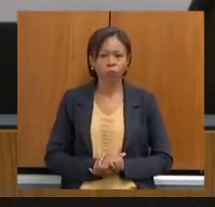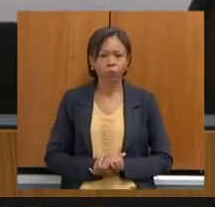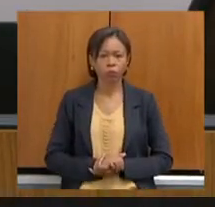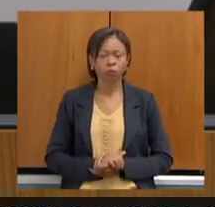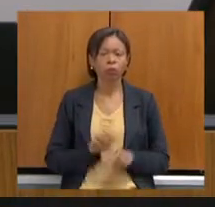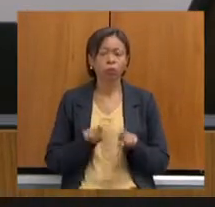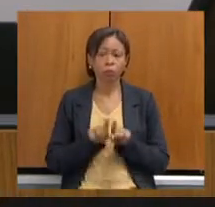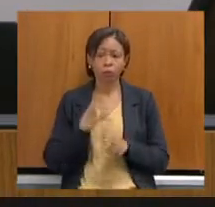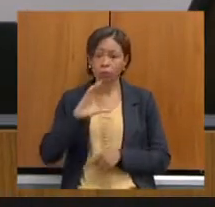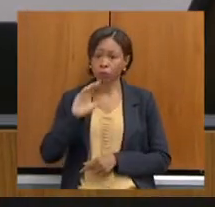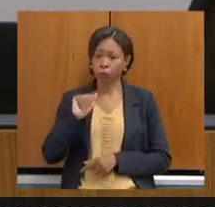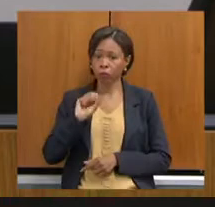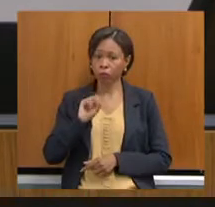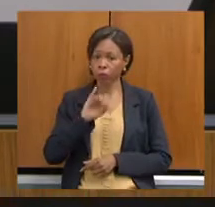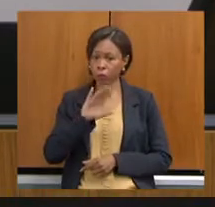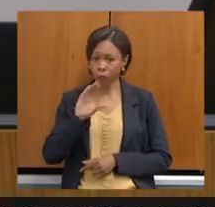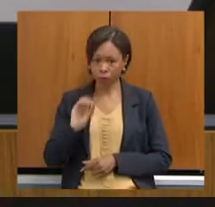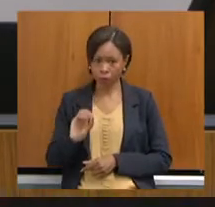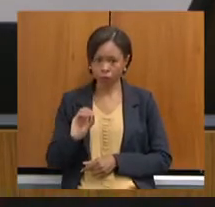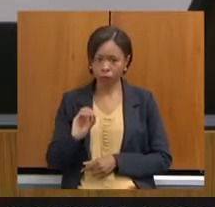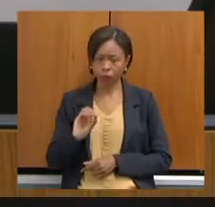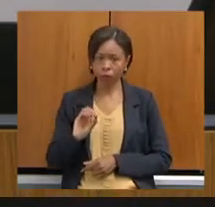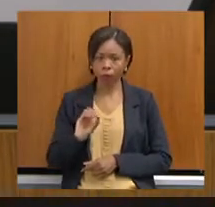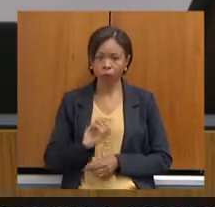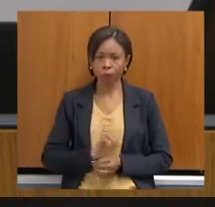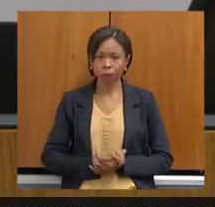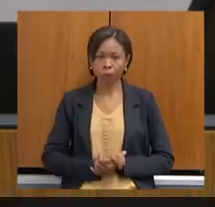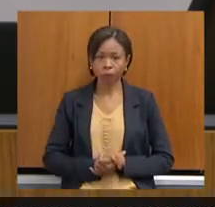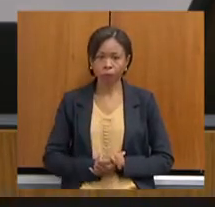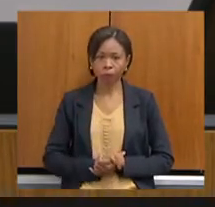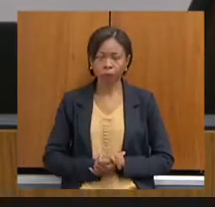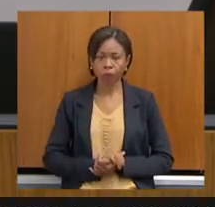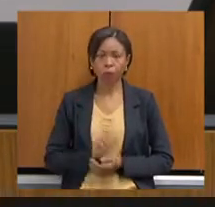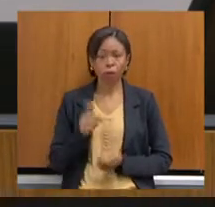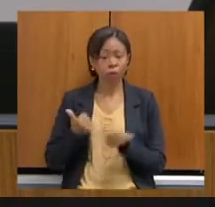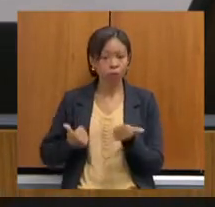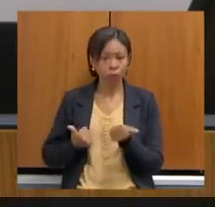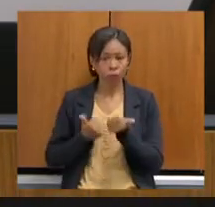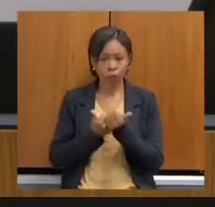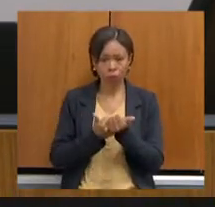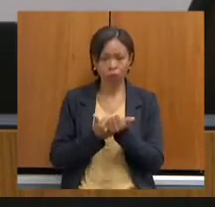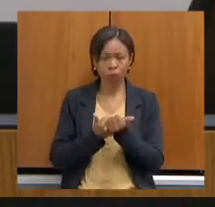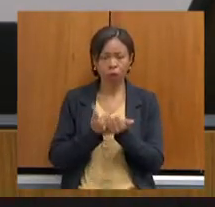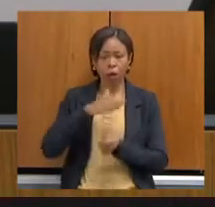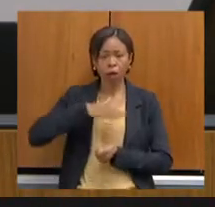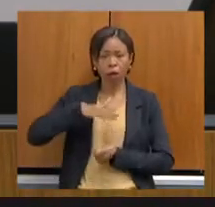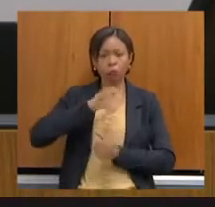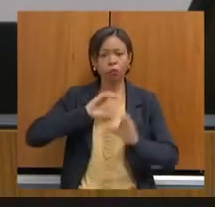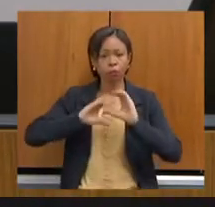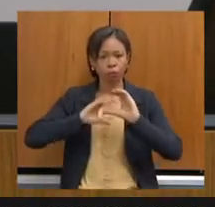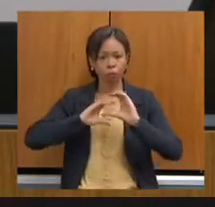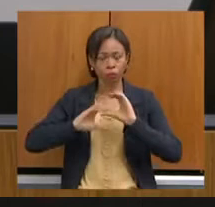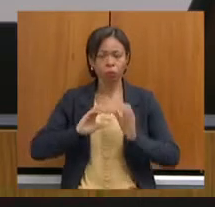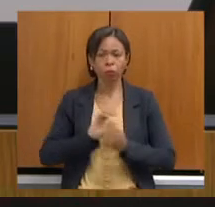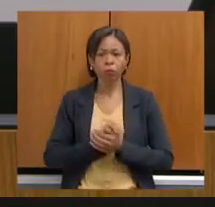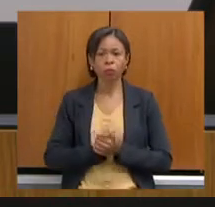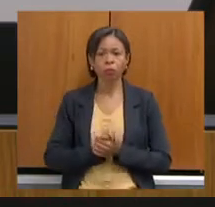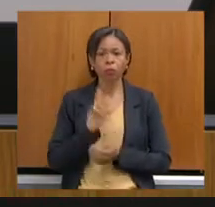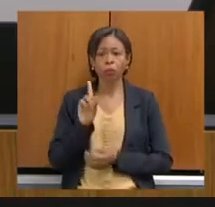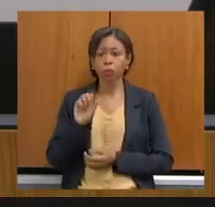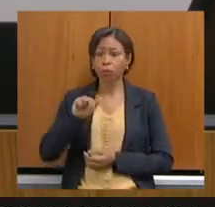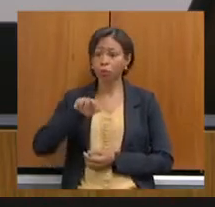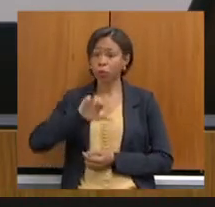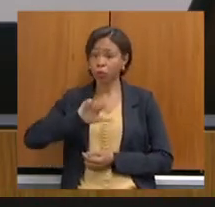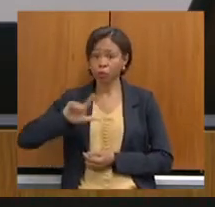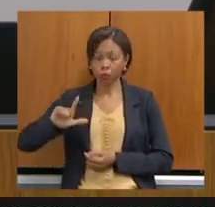Cássio e é Pony assessor de comunicação Daniel Dias Amorim